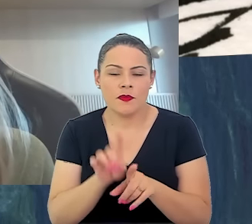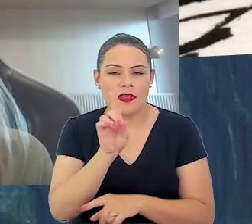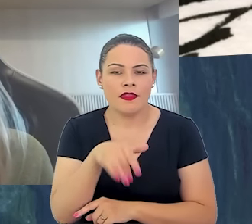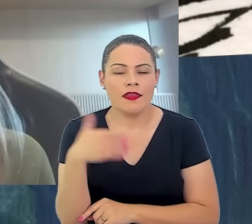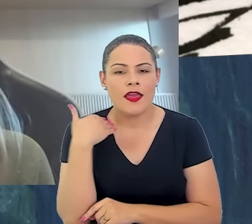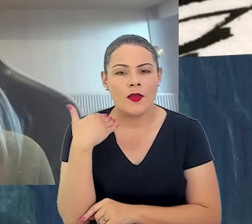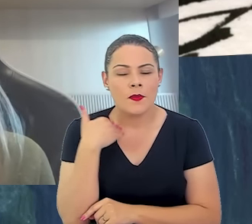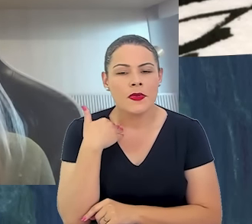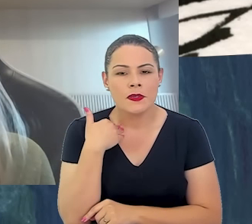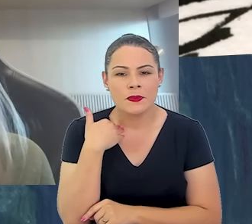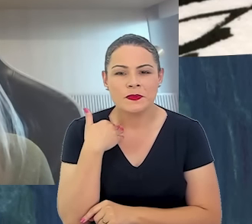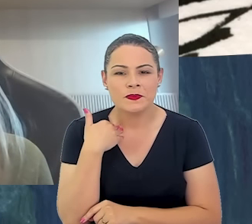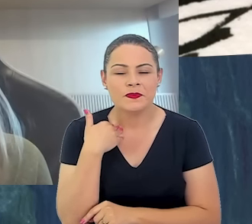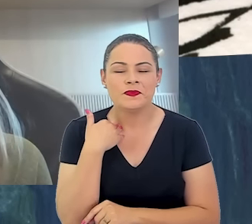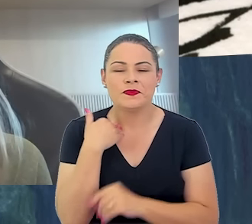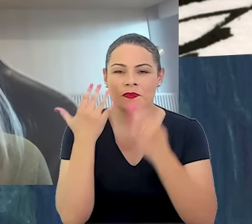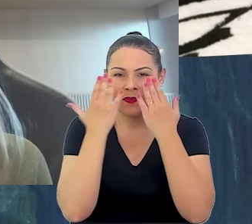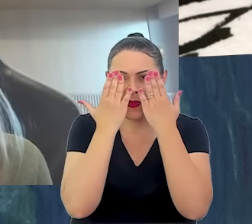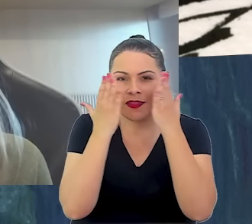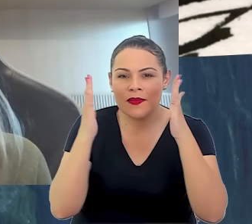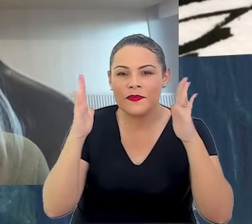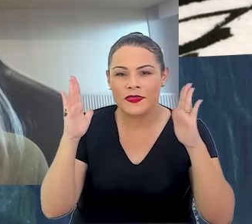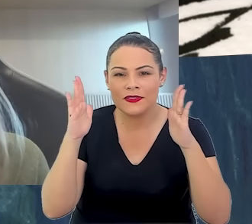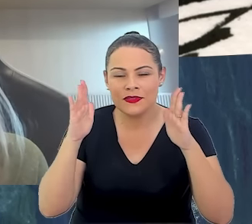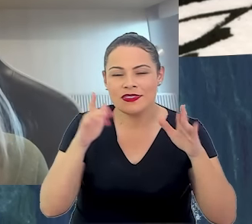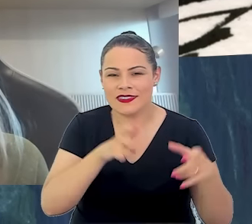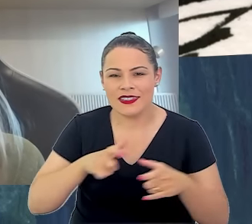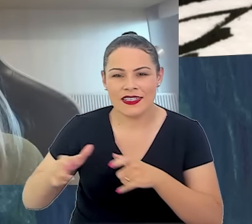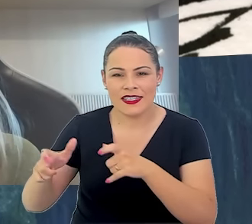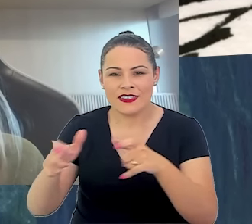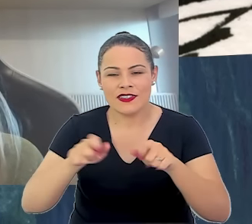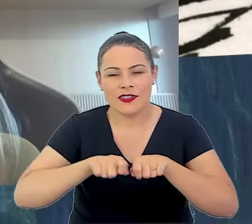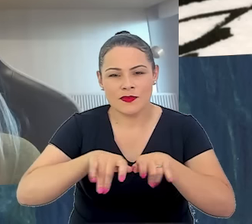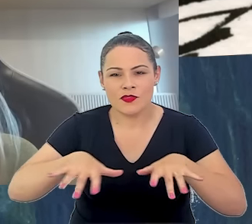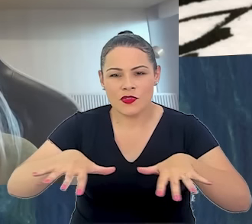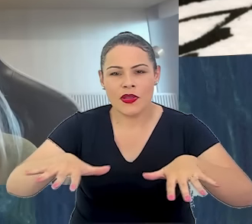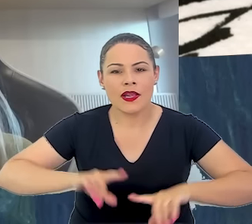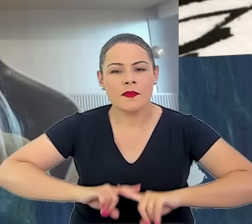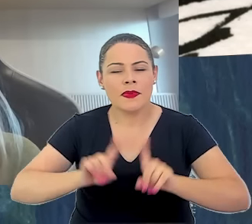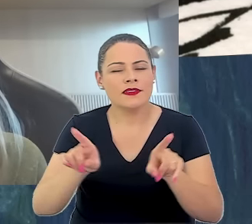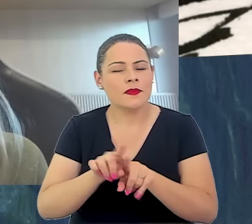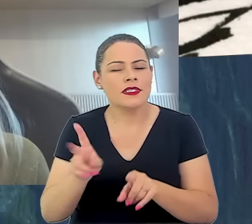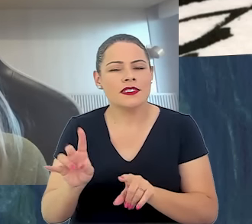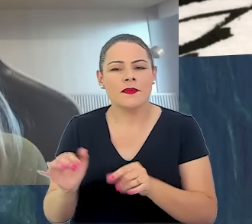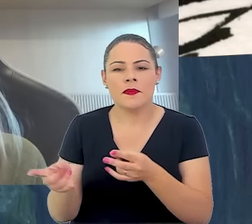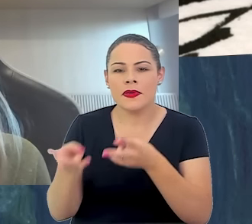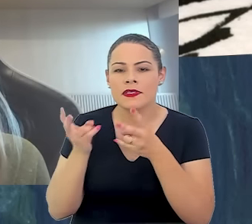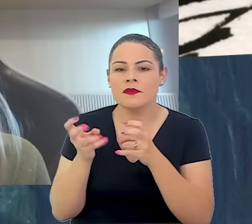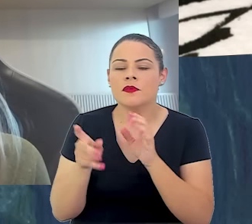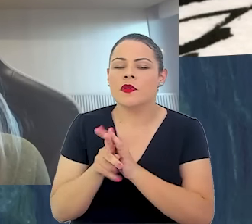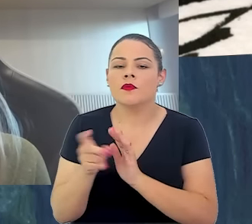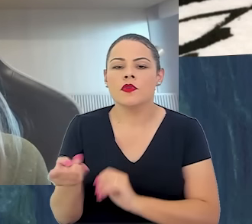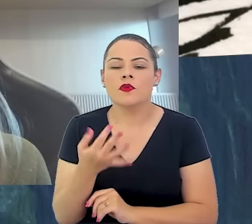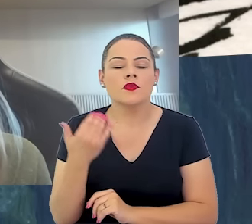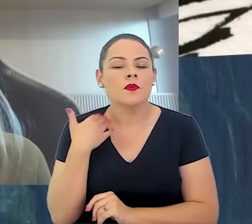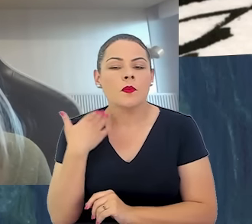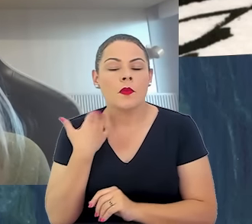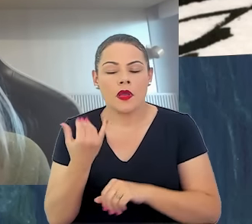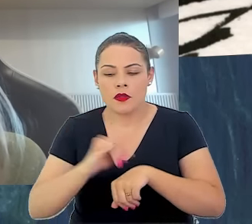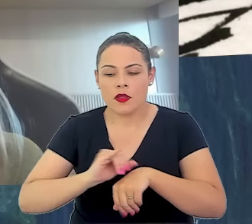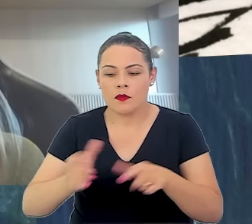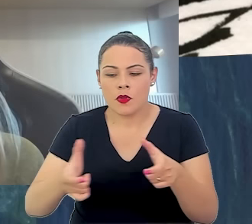é um banco de de mais amplitude Regional Mas também se você for ver nos Bancos eh